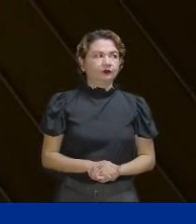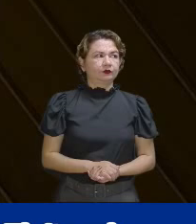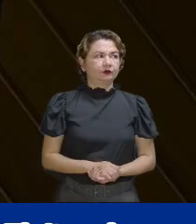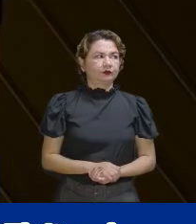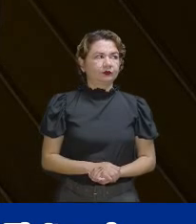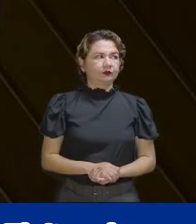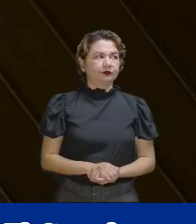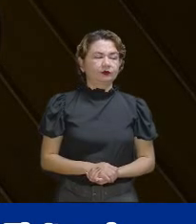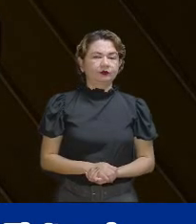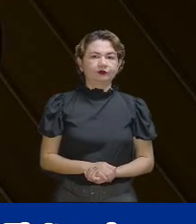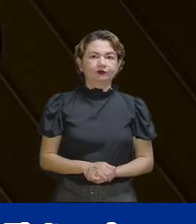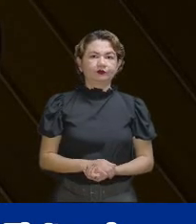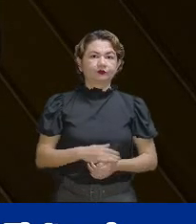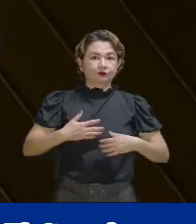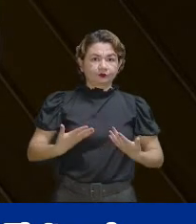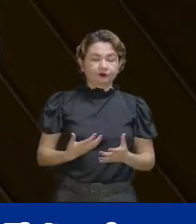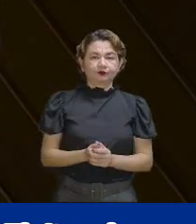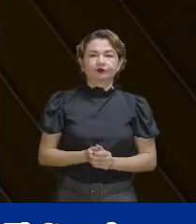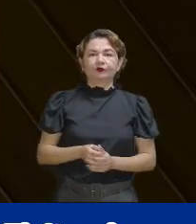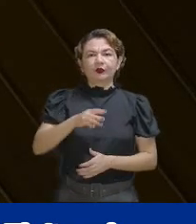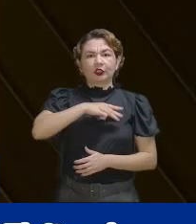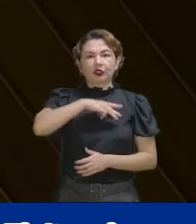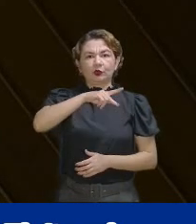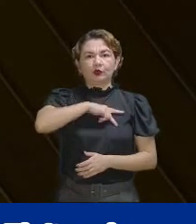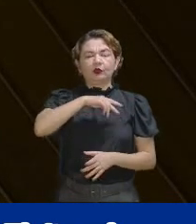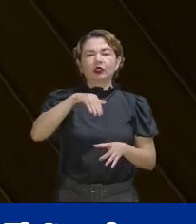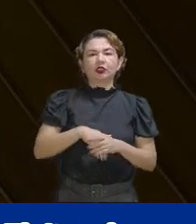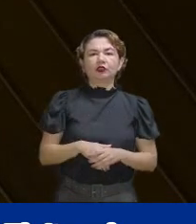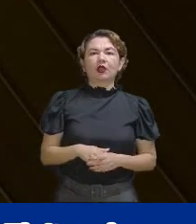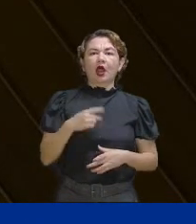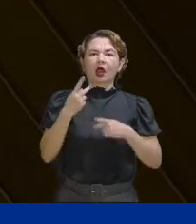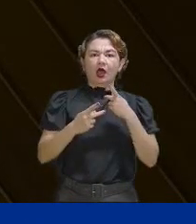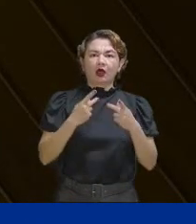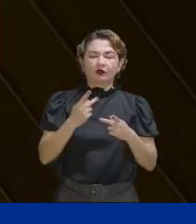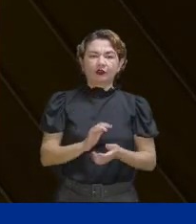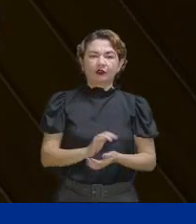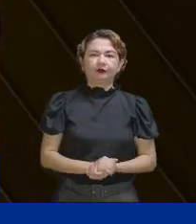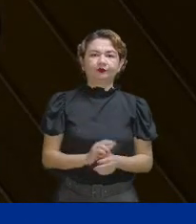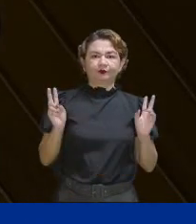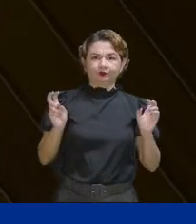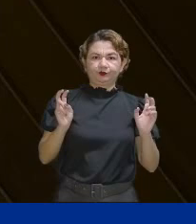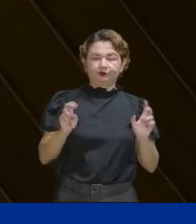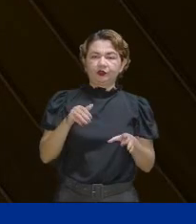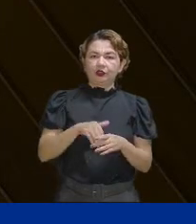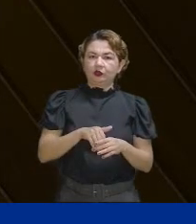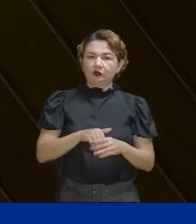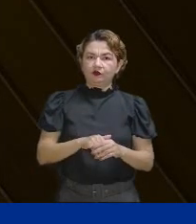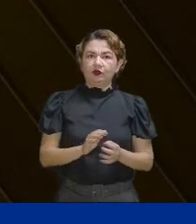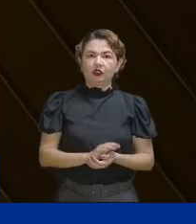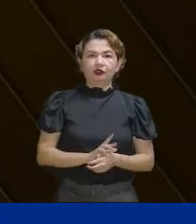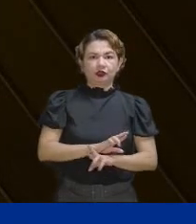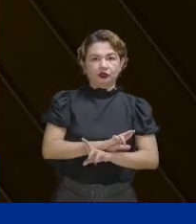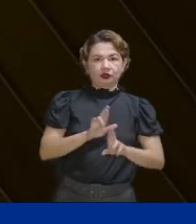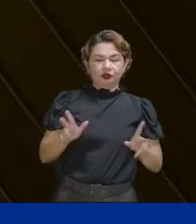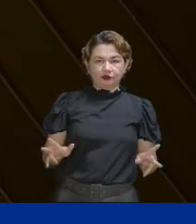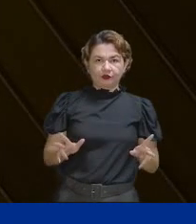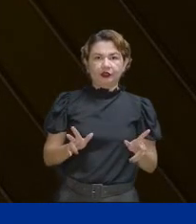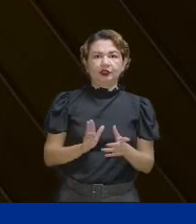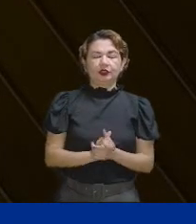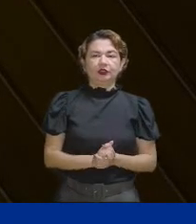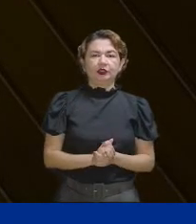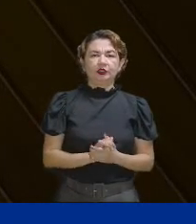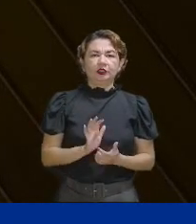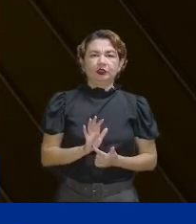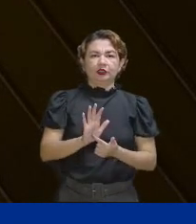Conforme consta nos aclaratórios, o Ministério Público Eleitoral afirmou que, o voto que inaugurou a divergência e sagrou